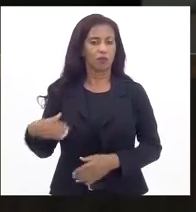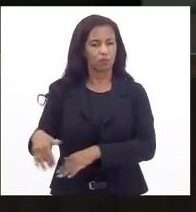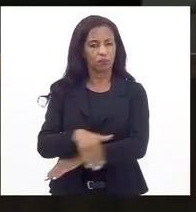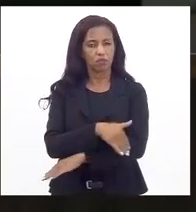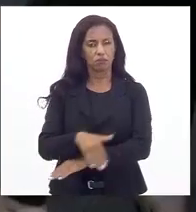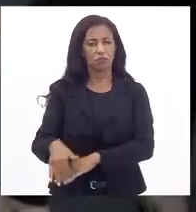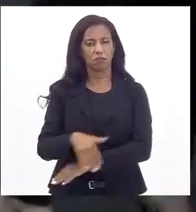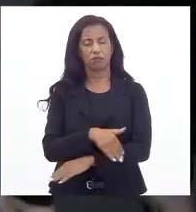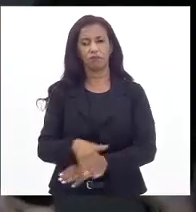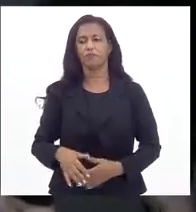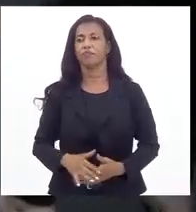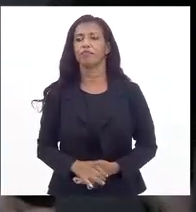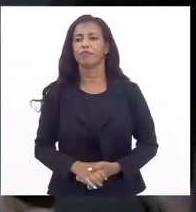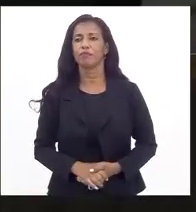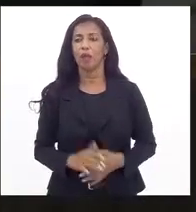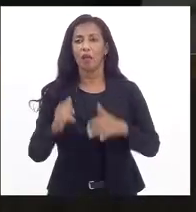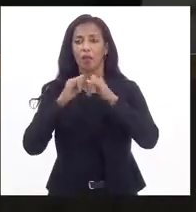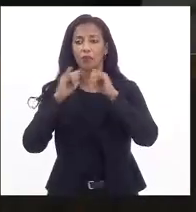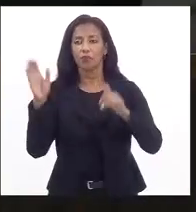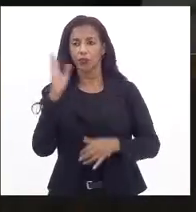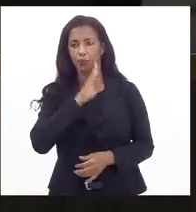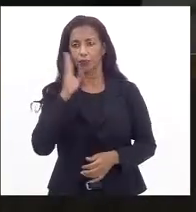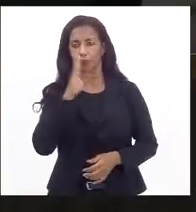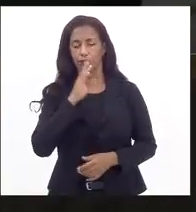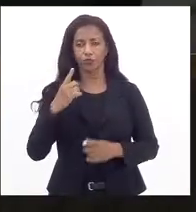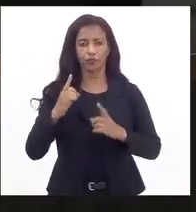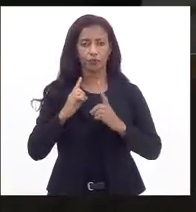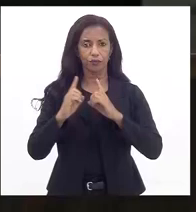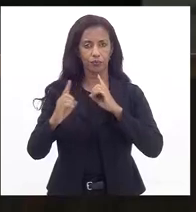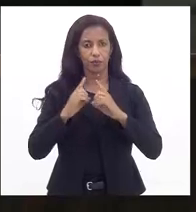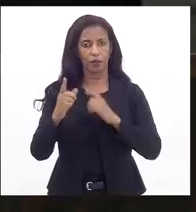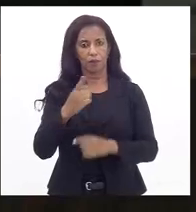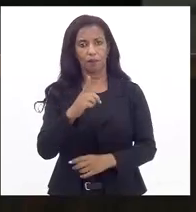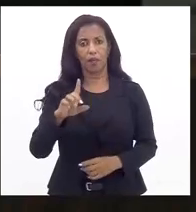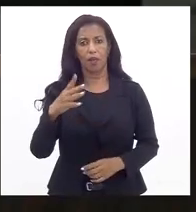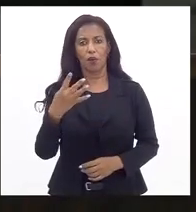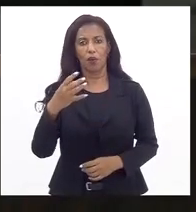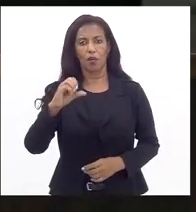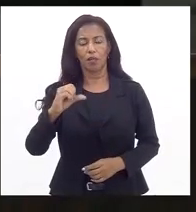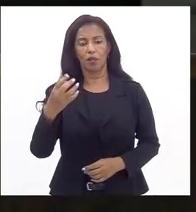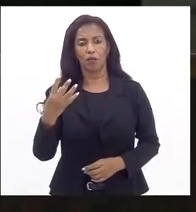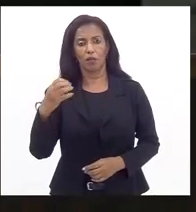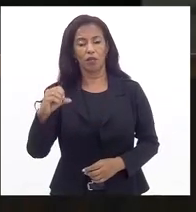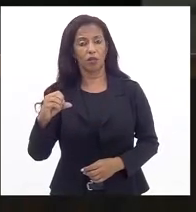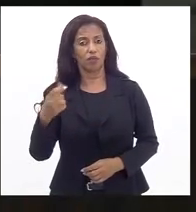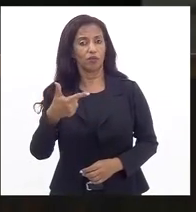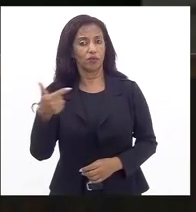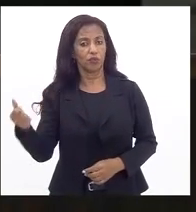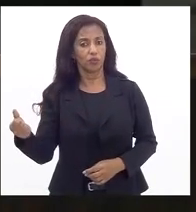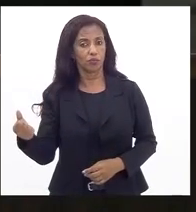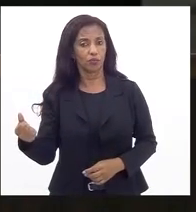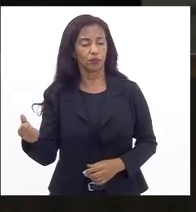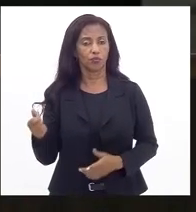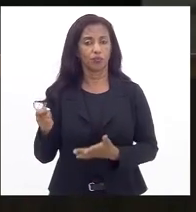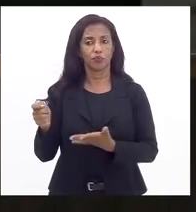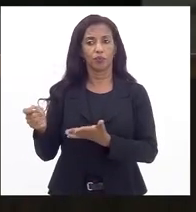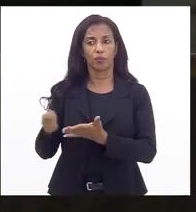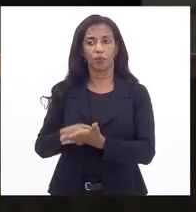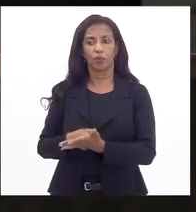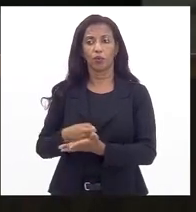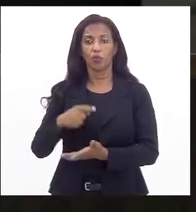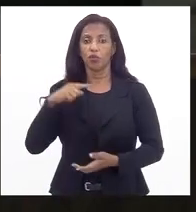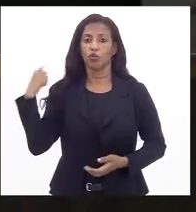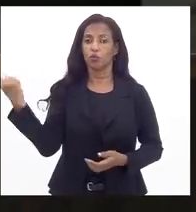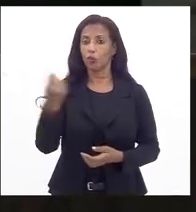marquise tão anuncio é regime de urgência e discussão única projeto de lei 4949 de 21 de autoria